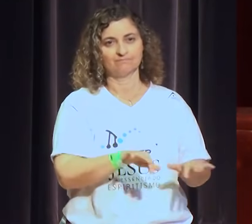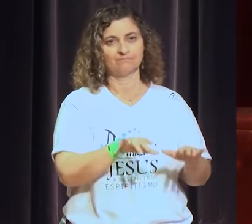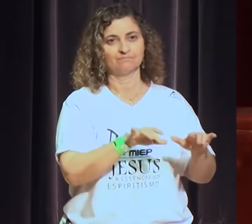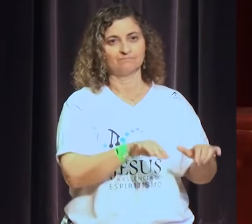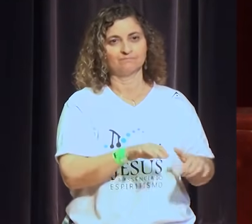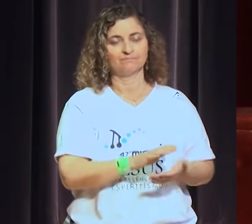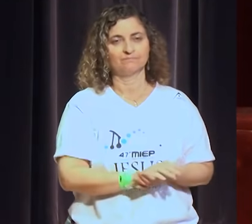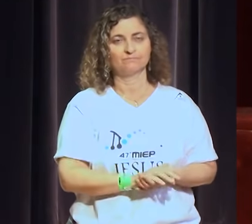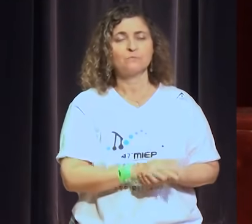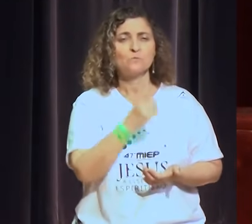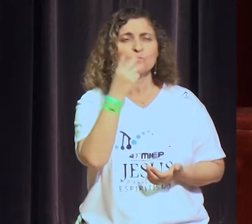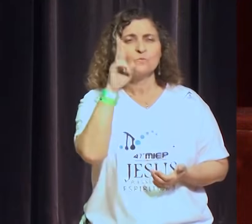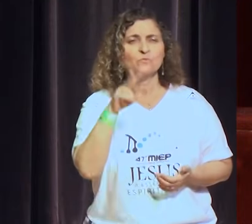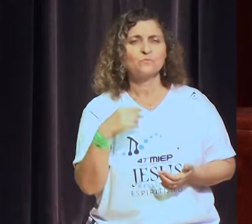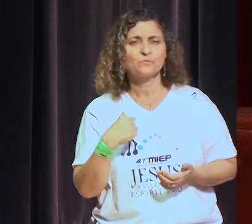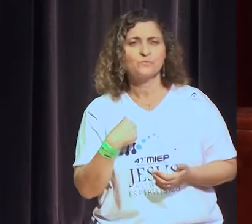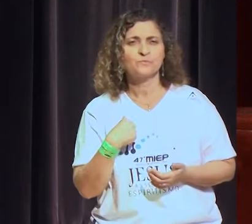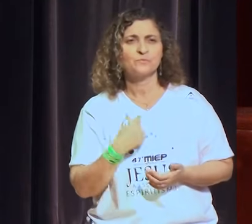Então ela vem e toca.